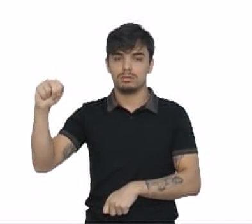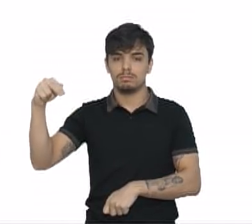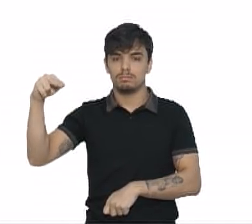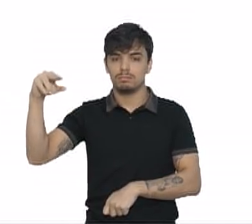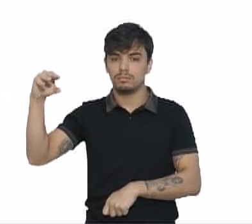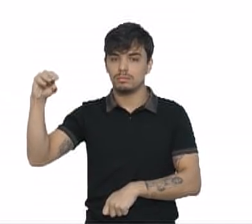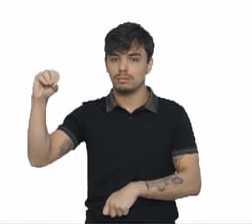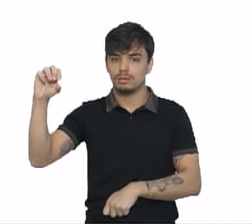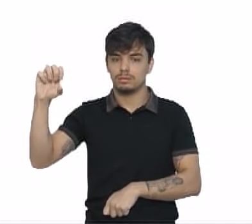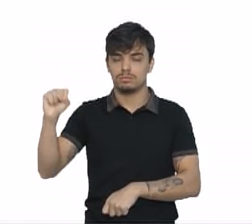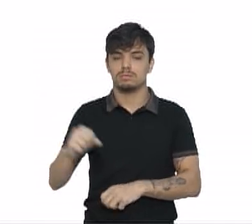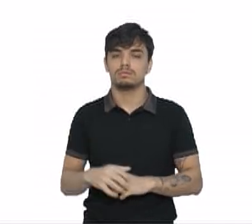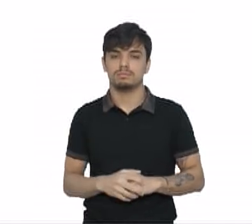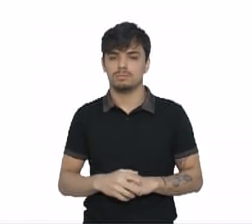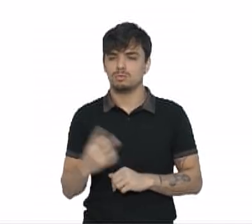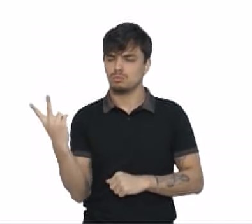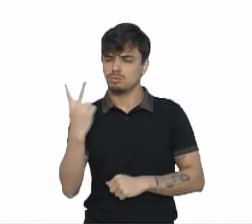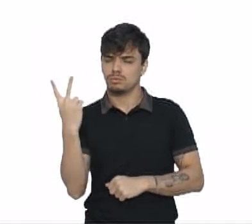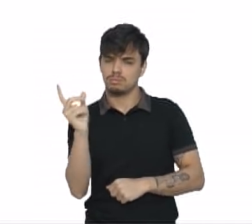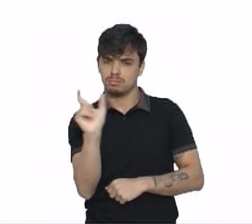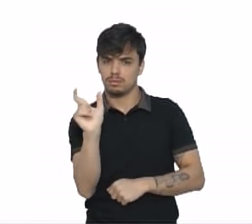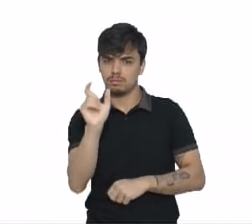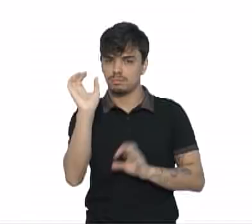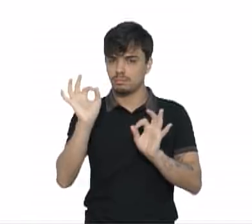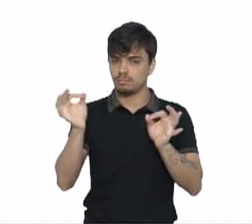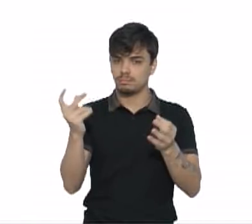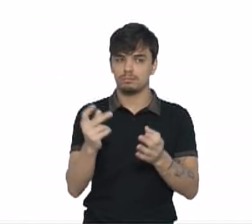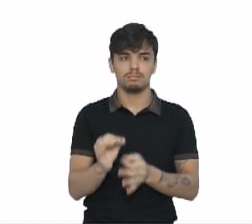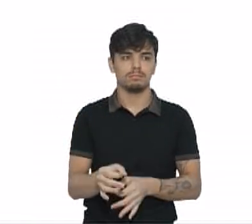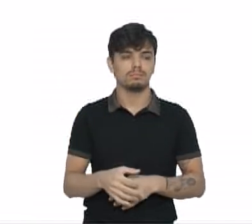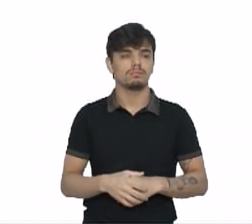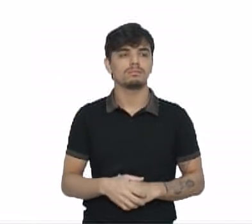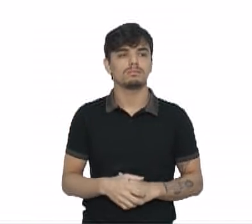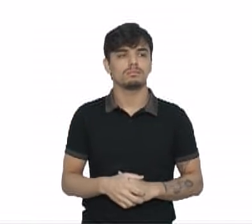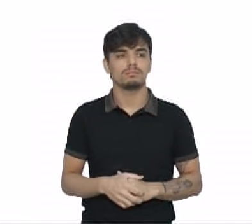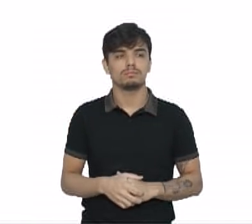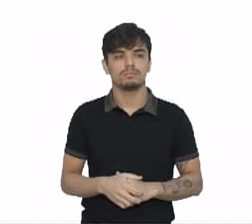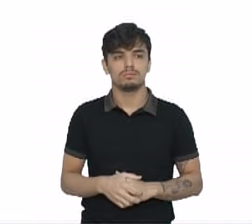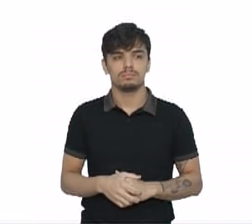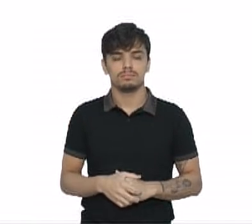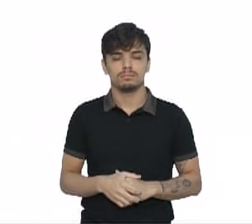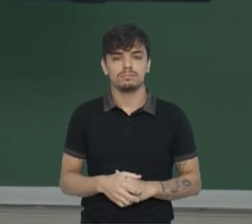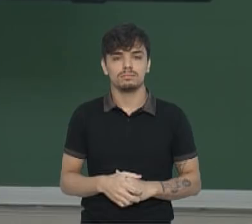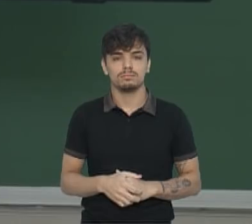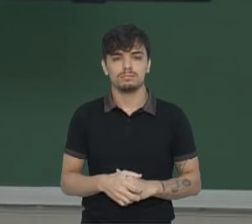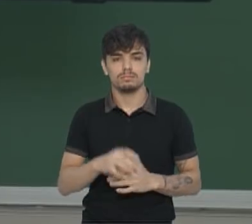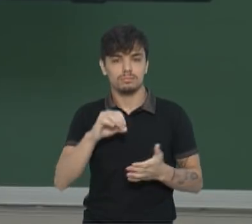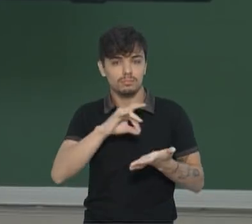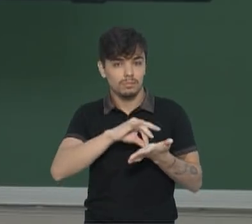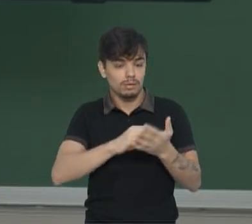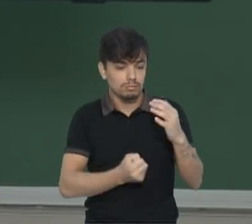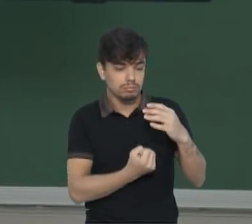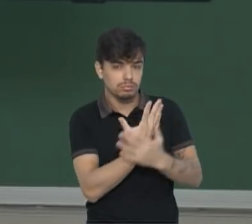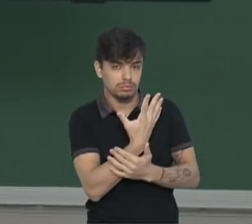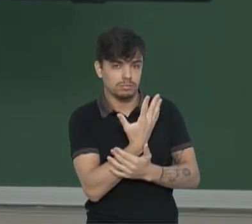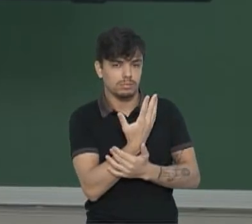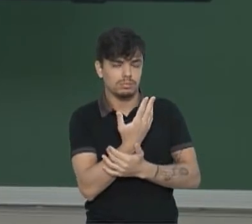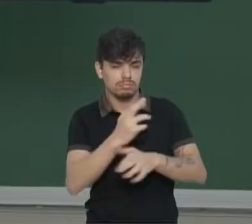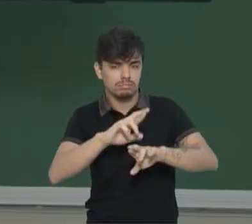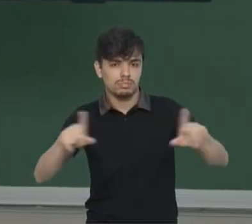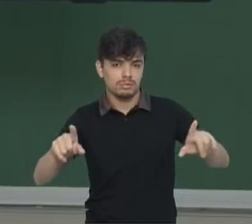estão corretos, tá? Sua origem é controvérsia. Então a gente não sabe, através da análise de fontes, ou